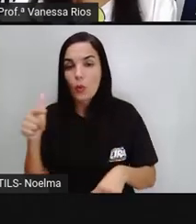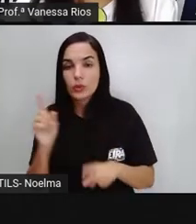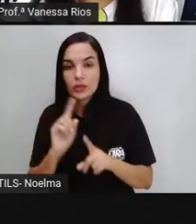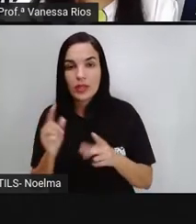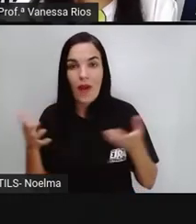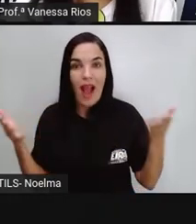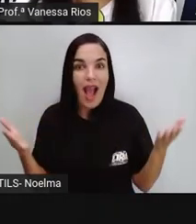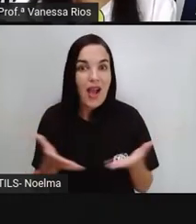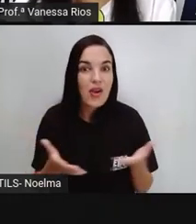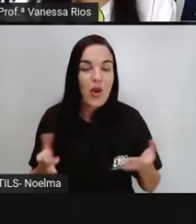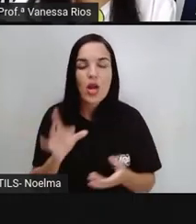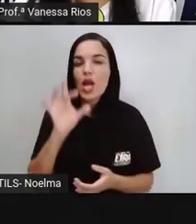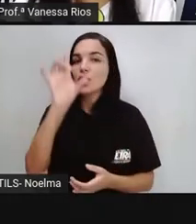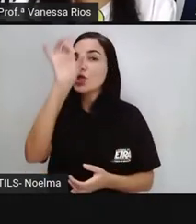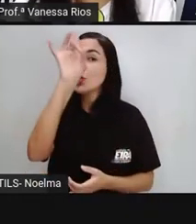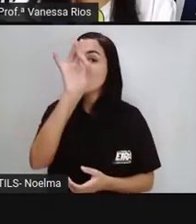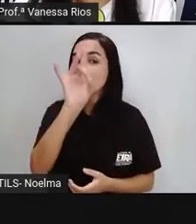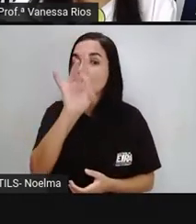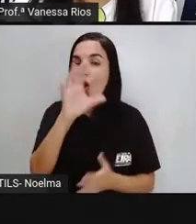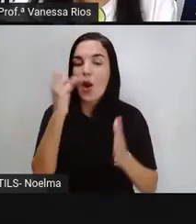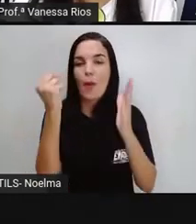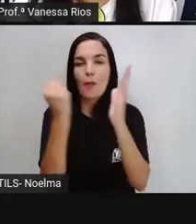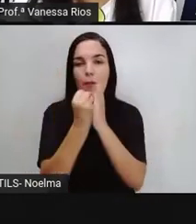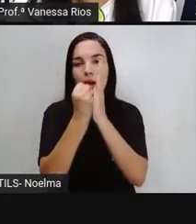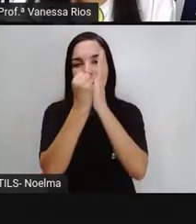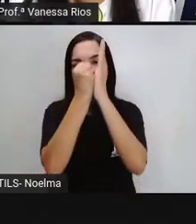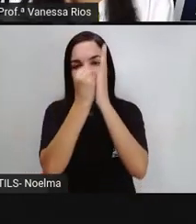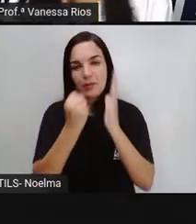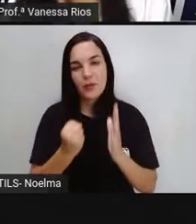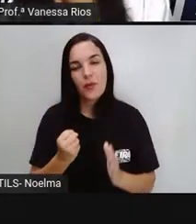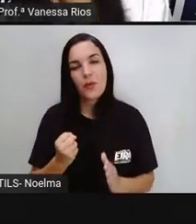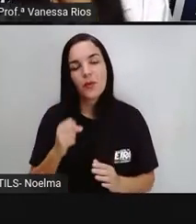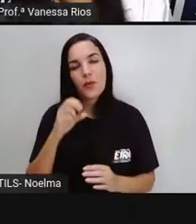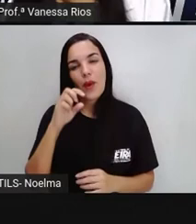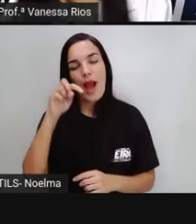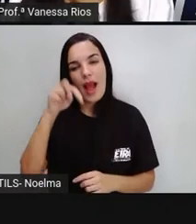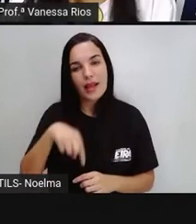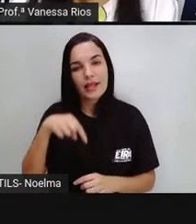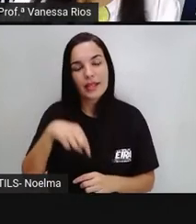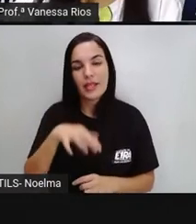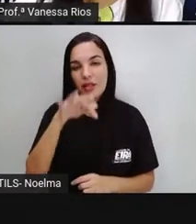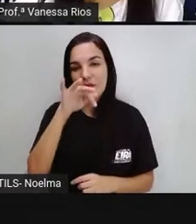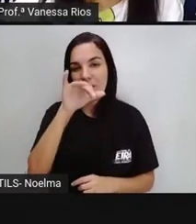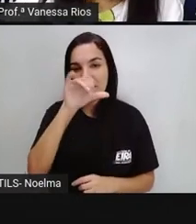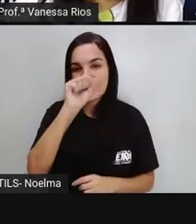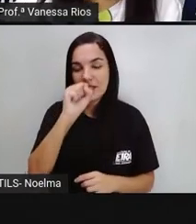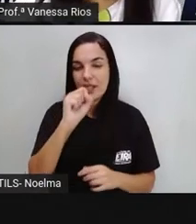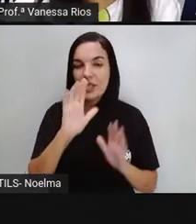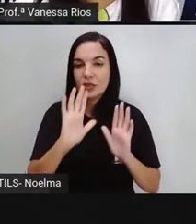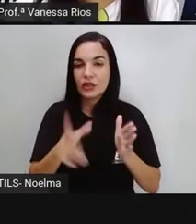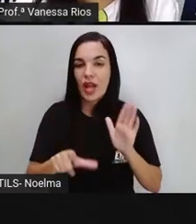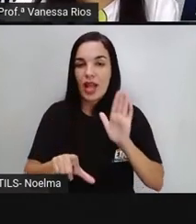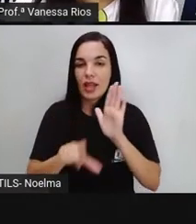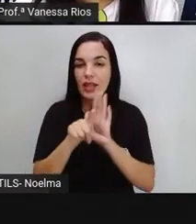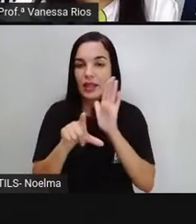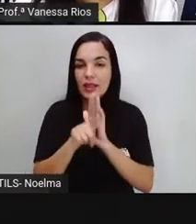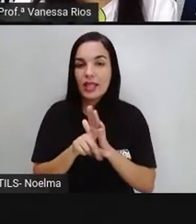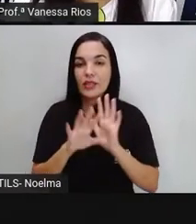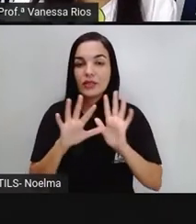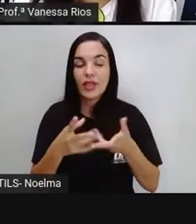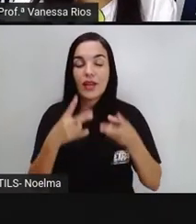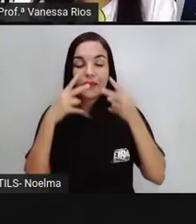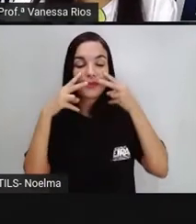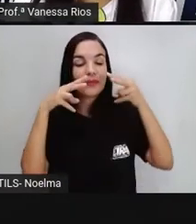Pro vai mostrar agora são justamente todos os bens materiais e imateriais da nossa cidade